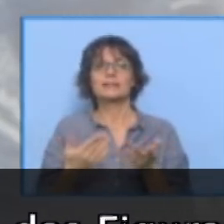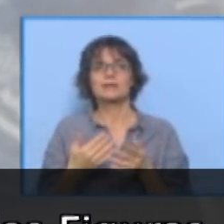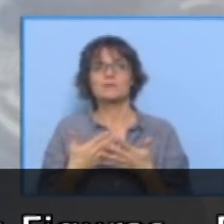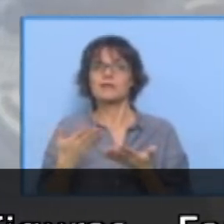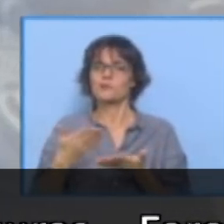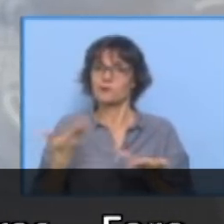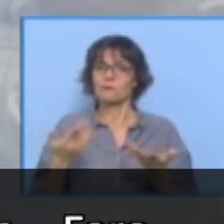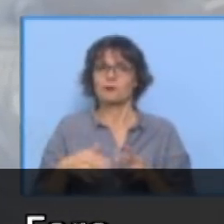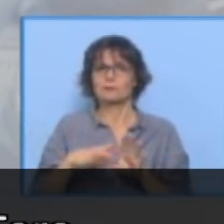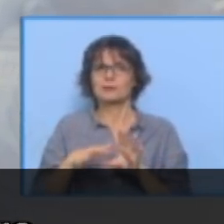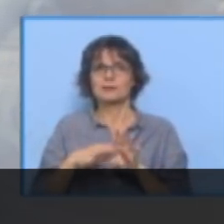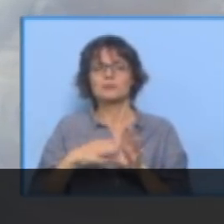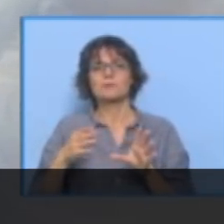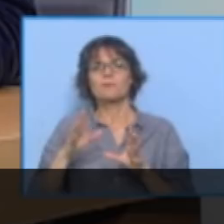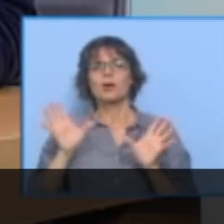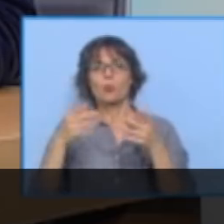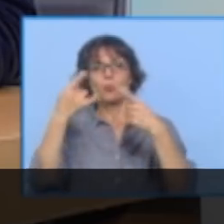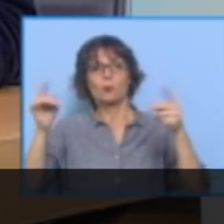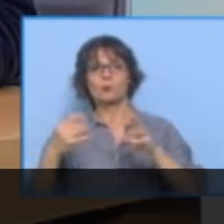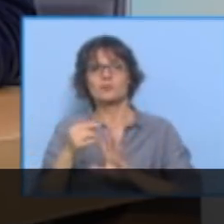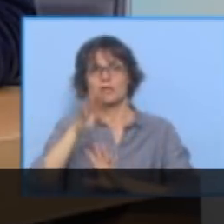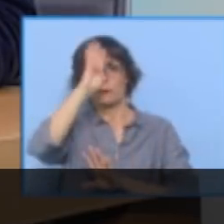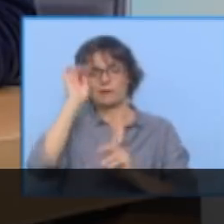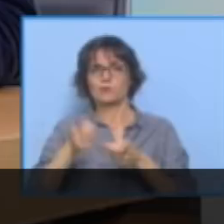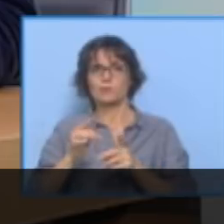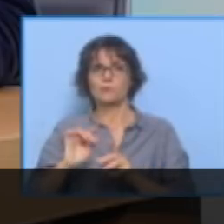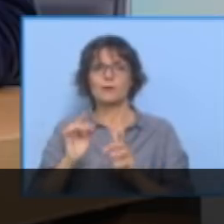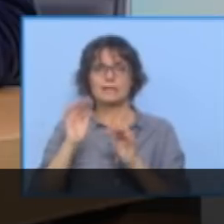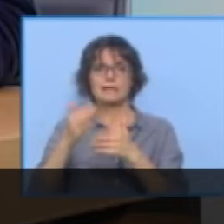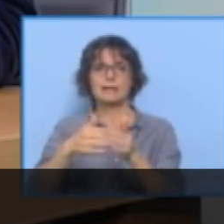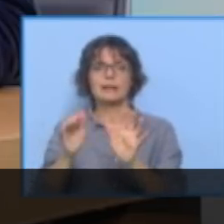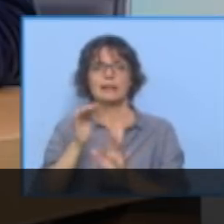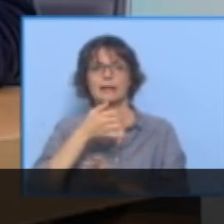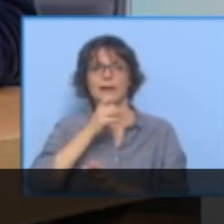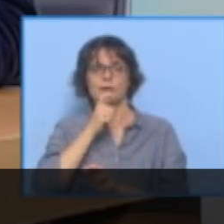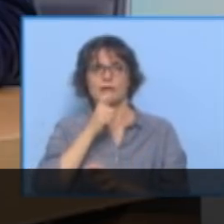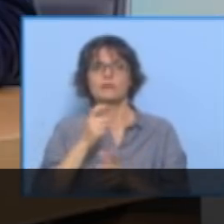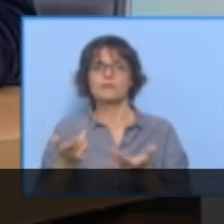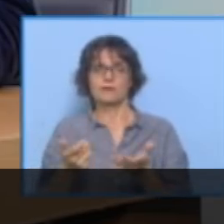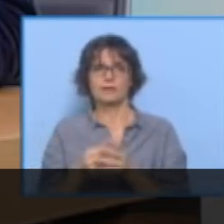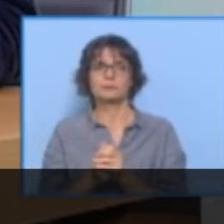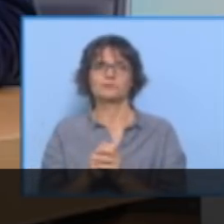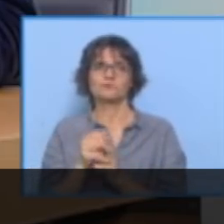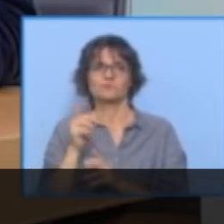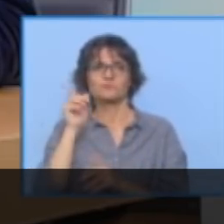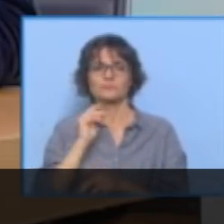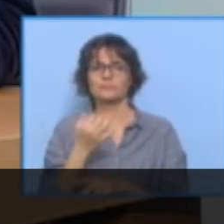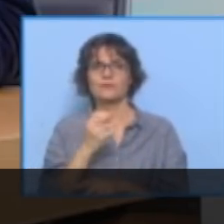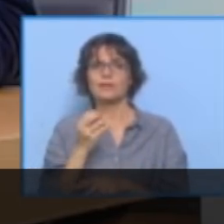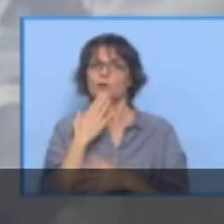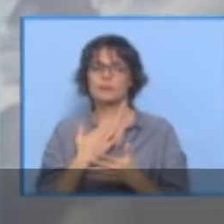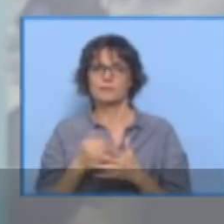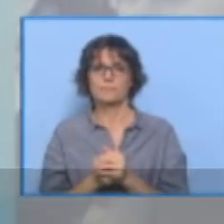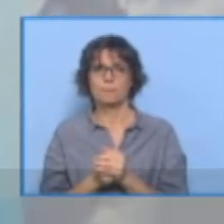que começam em Braga agora a 27 de Abril e terminam depois em Faro no dia 30 de Maio com Gés Verde. Muito obrigado por terem estado aqui no programa Eclésia.